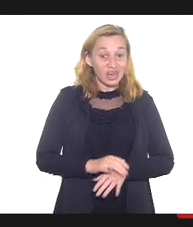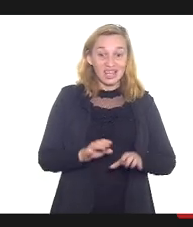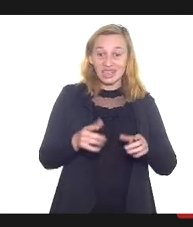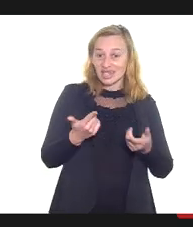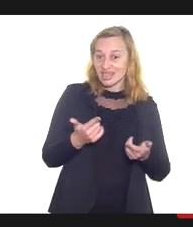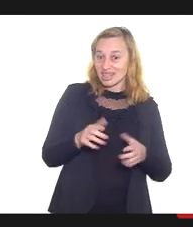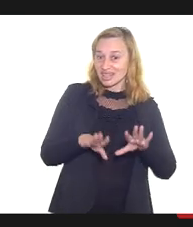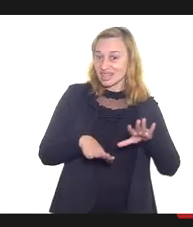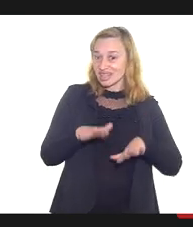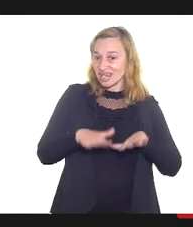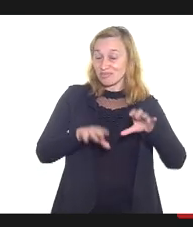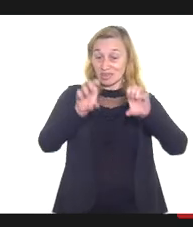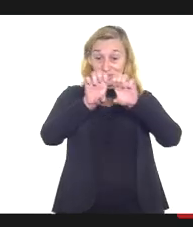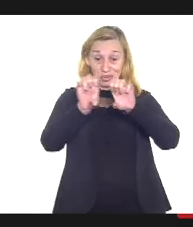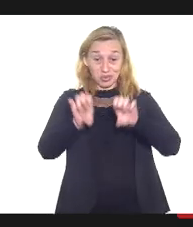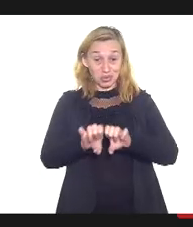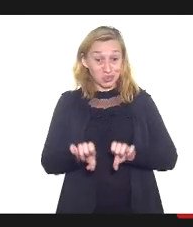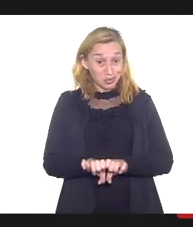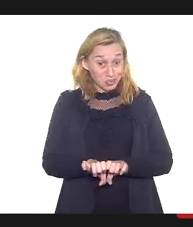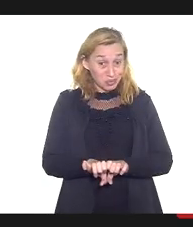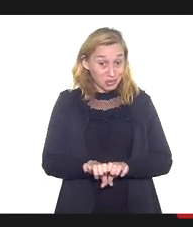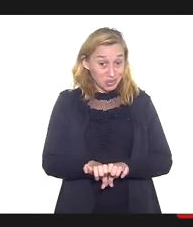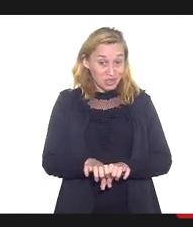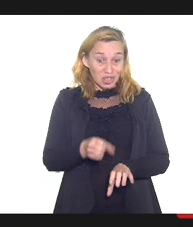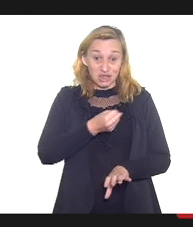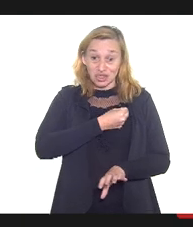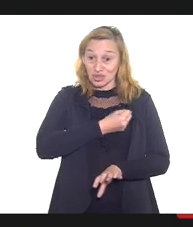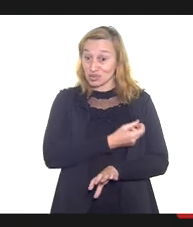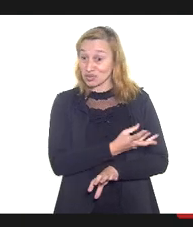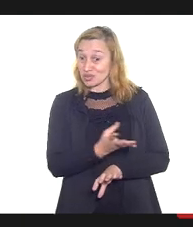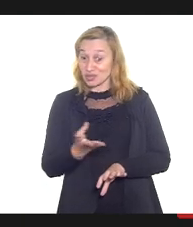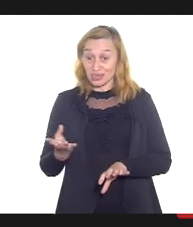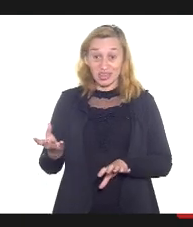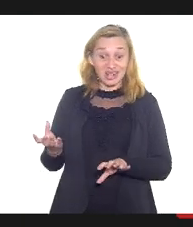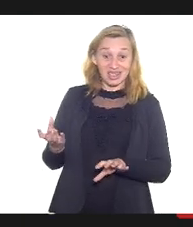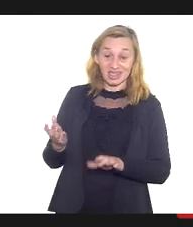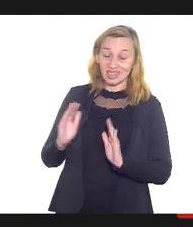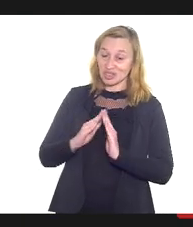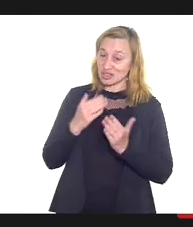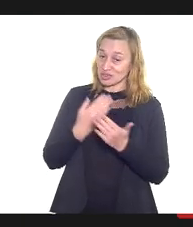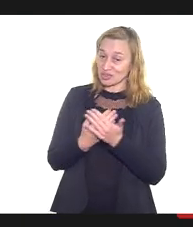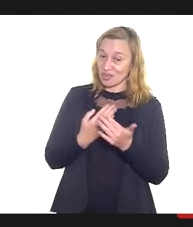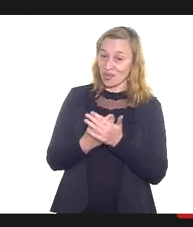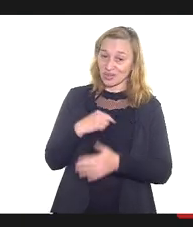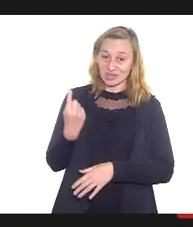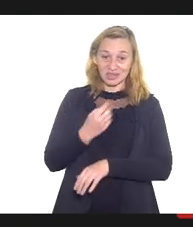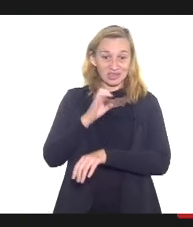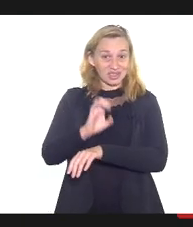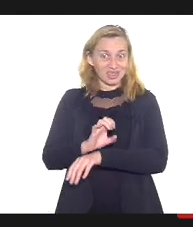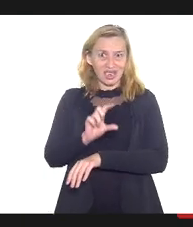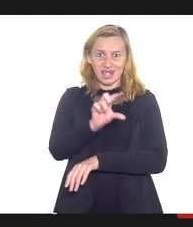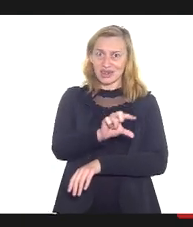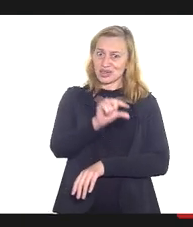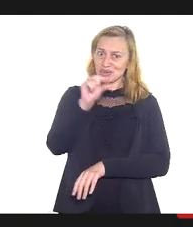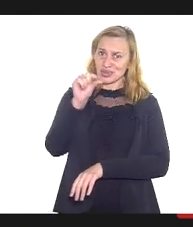da infraestrutura precária de inúmeras escolas do nosso estado. E a premissa de